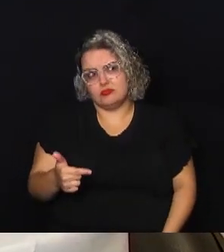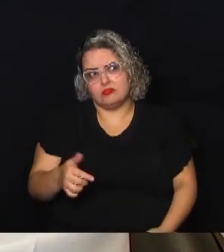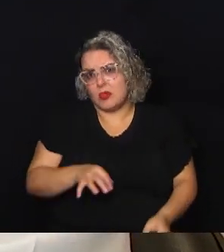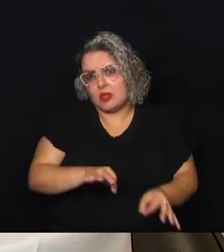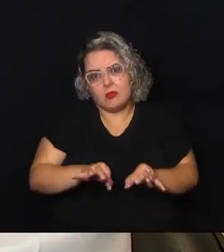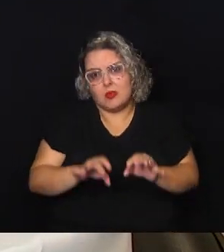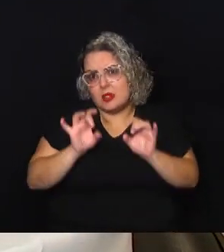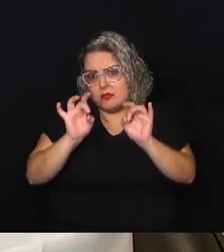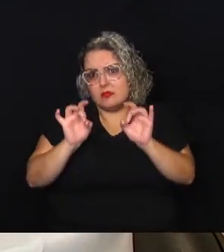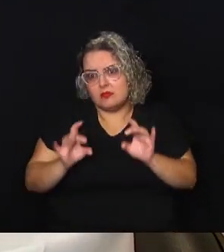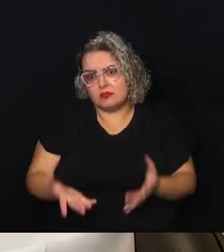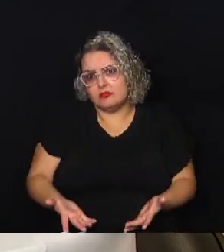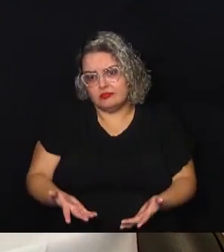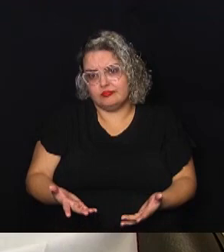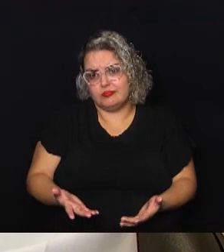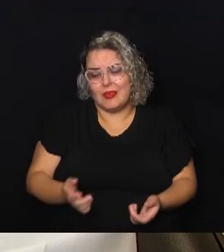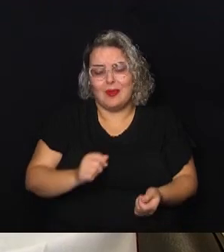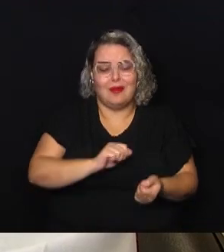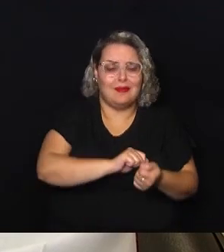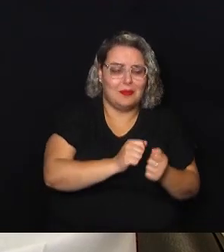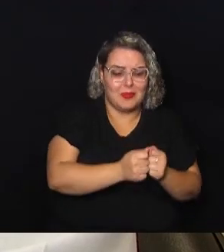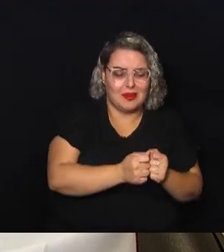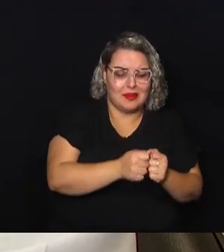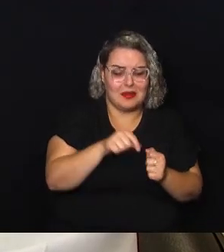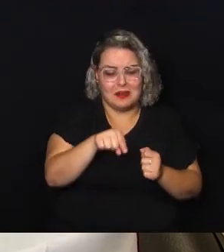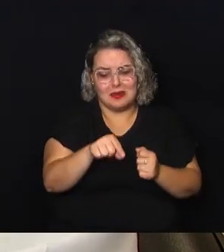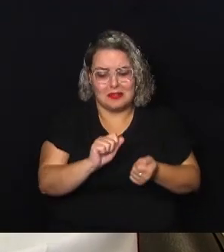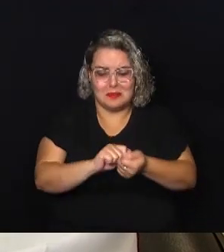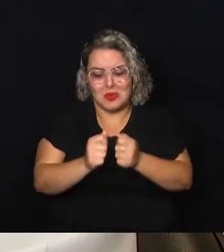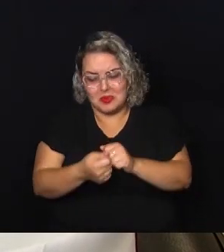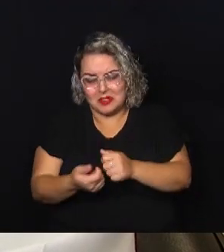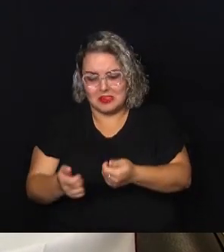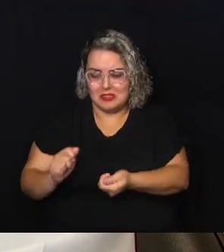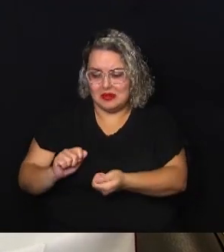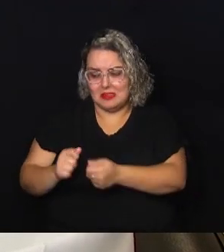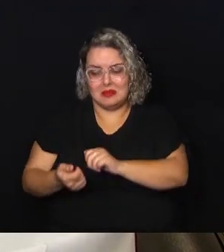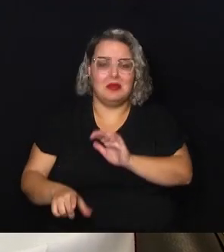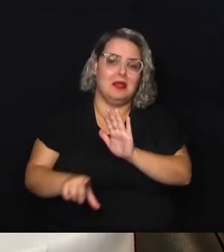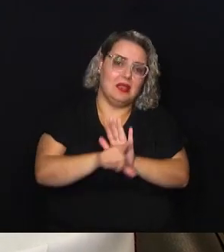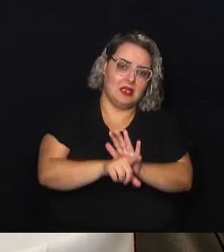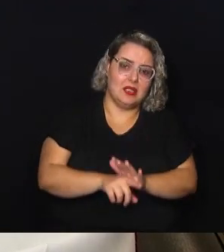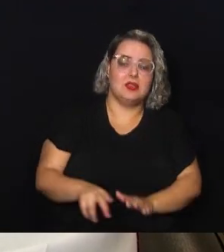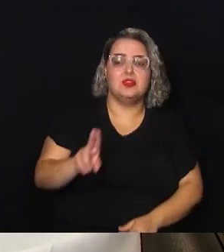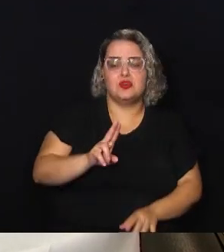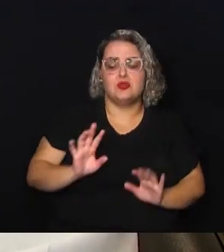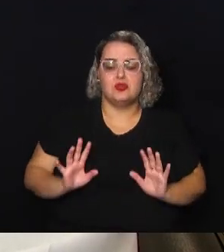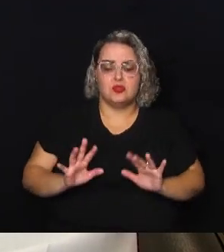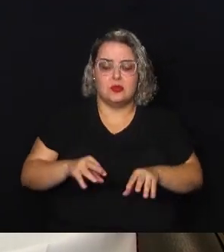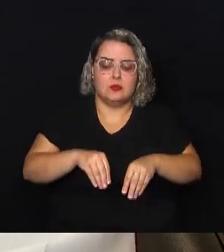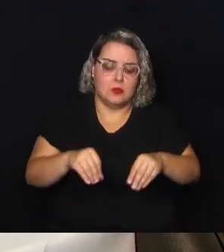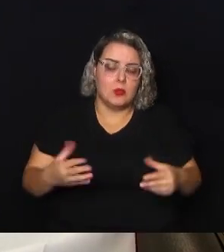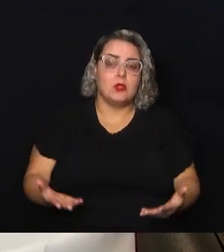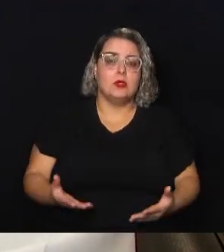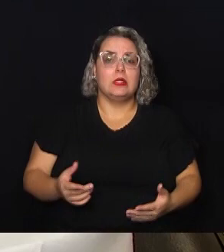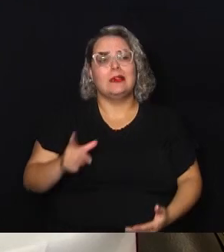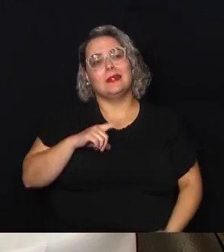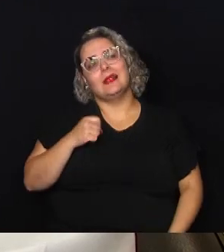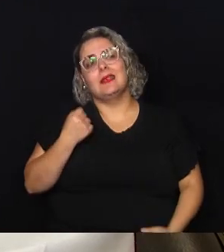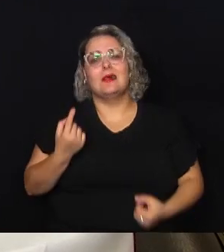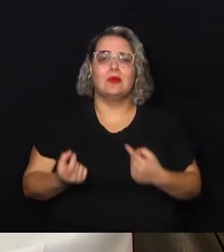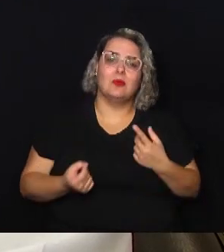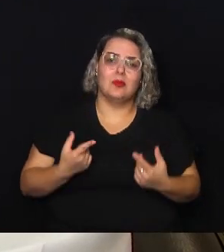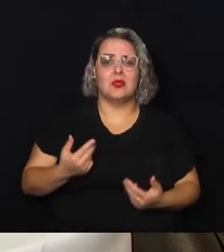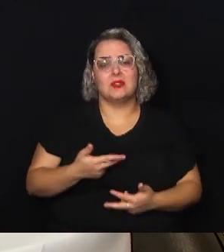especificamente é uma colcha de retalhos entende a lei de US ocupação do solo traz algumas considerações